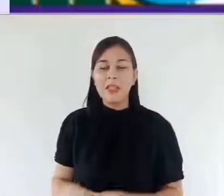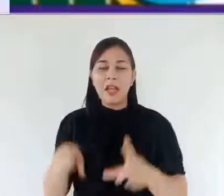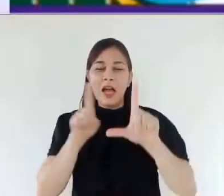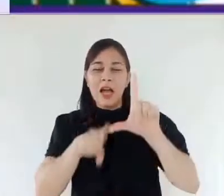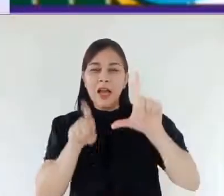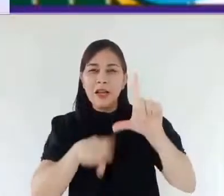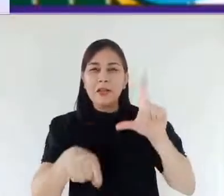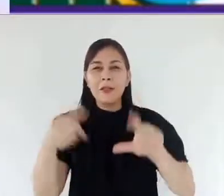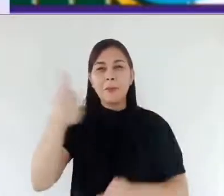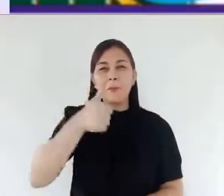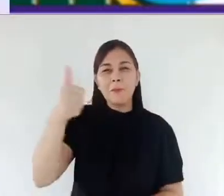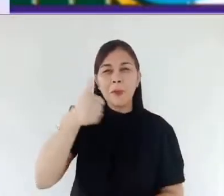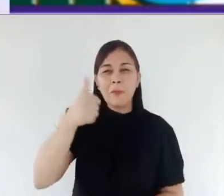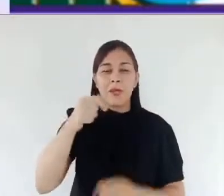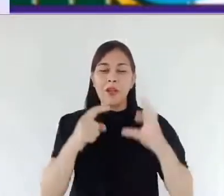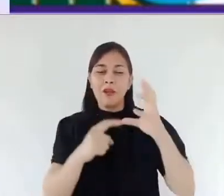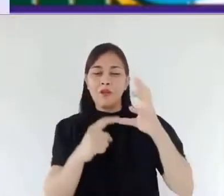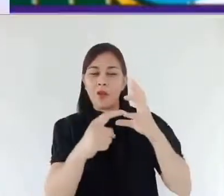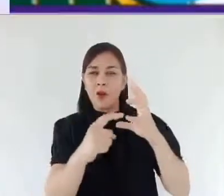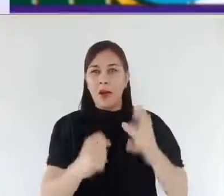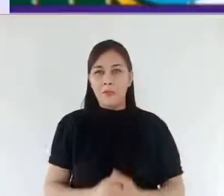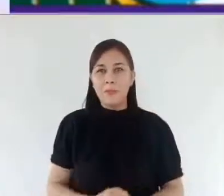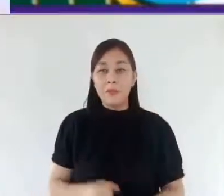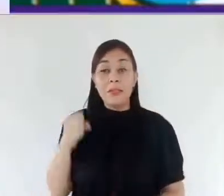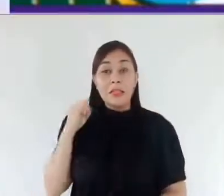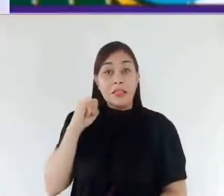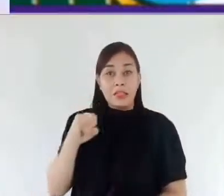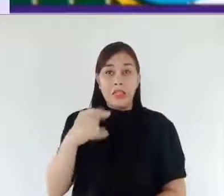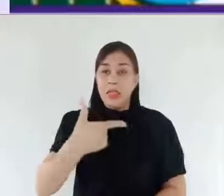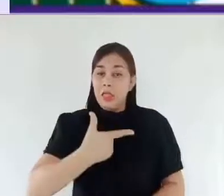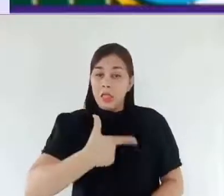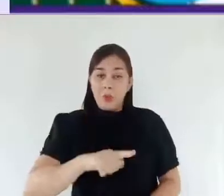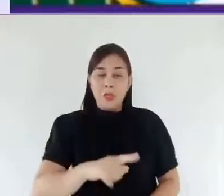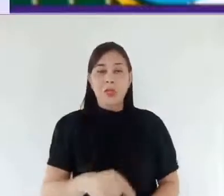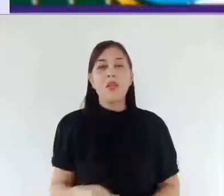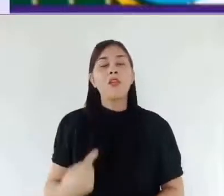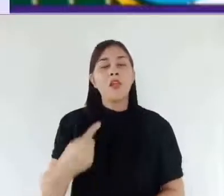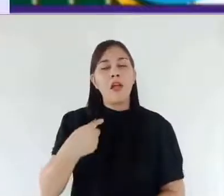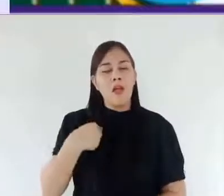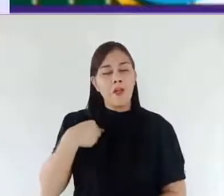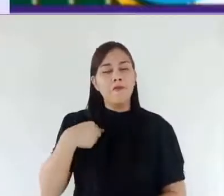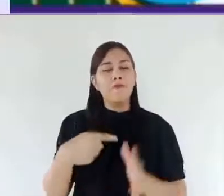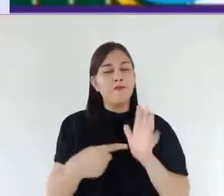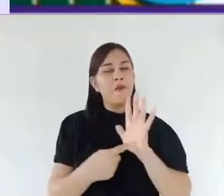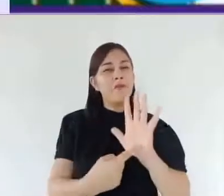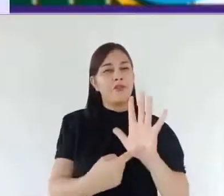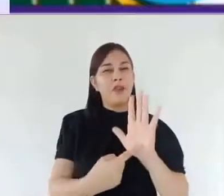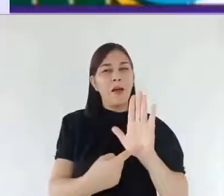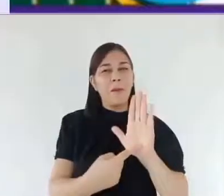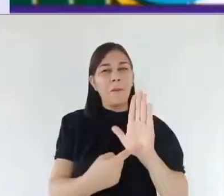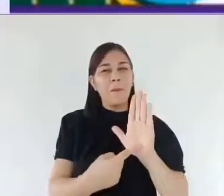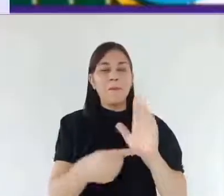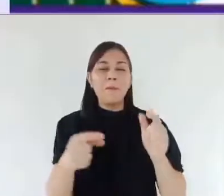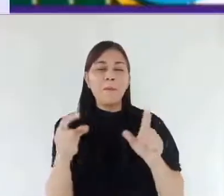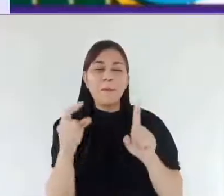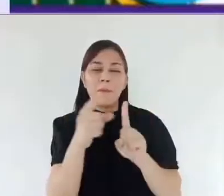é uma vogal? Se não tem, eu vou mostrar a vocês algumas palavrinhas